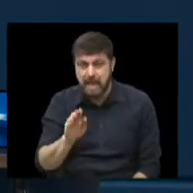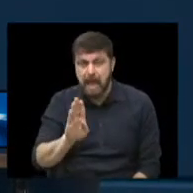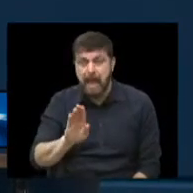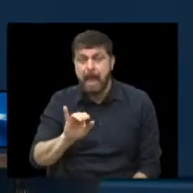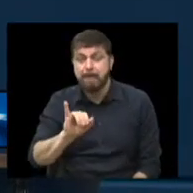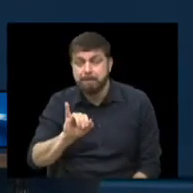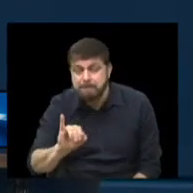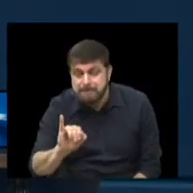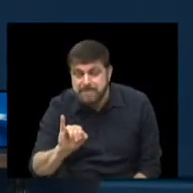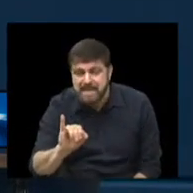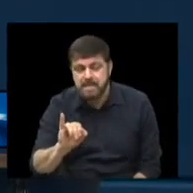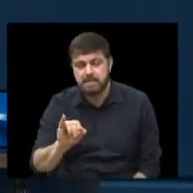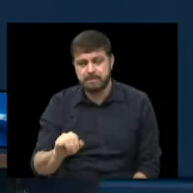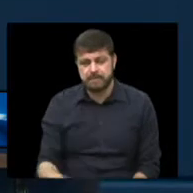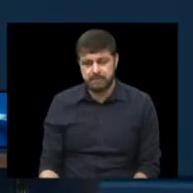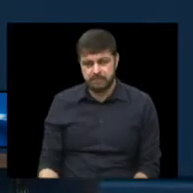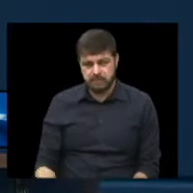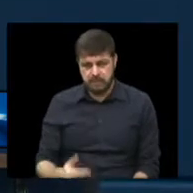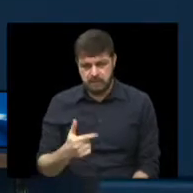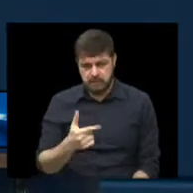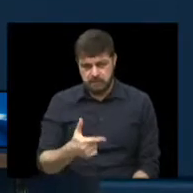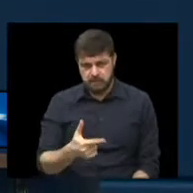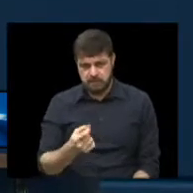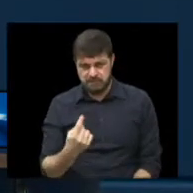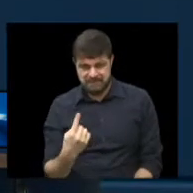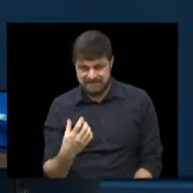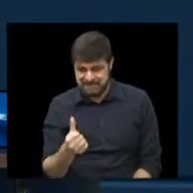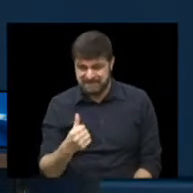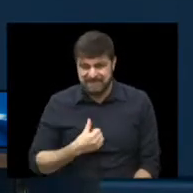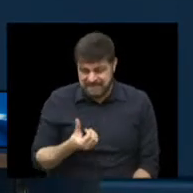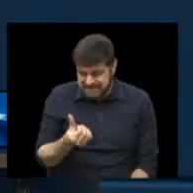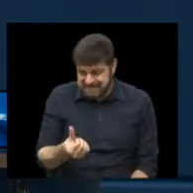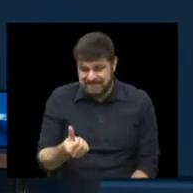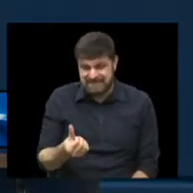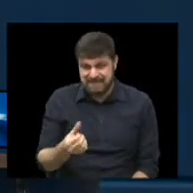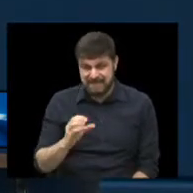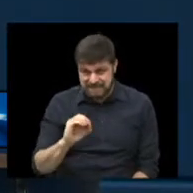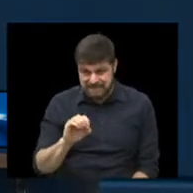Em 2016, foi arrecadado apenas 0,6%, o que